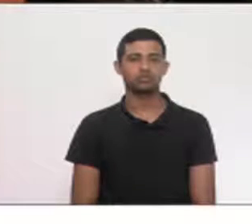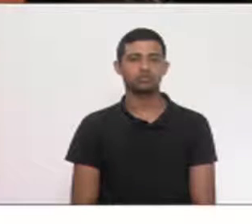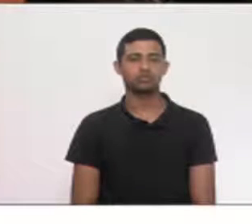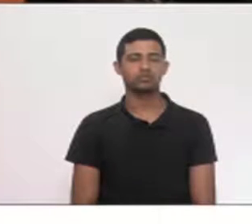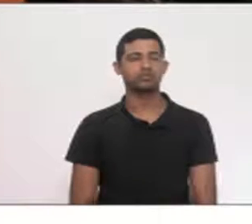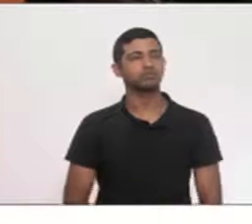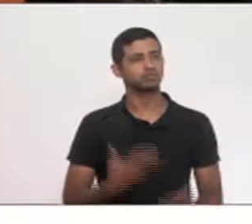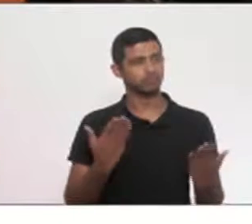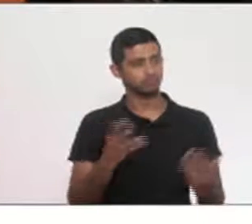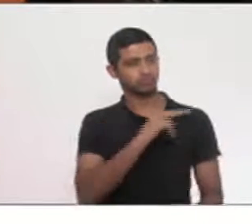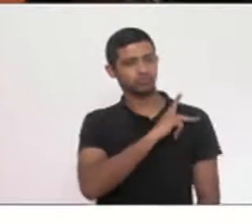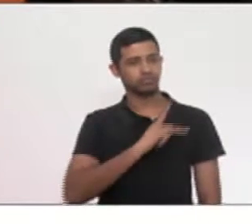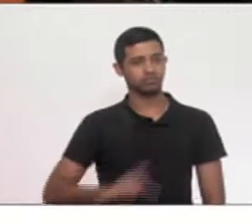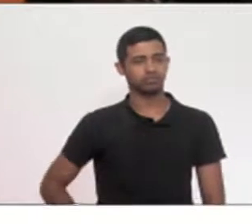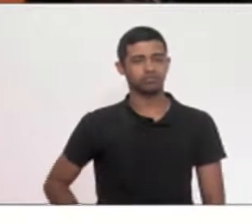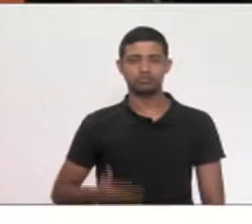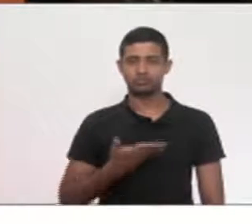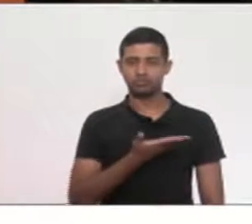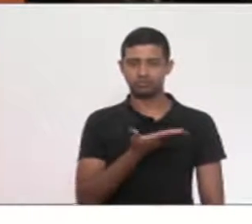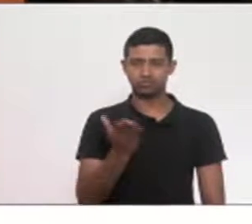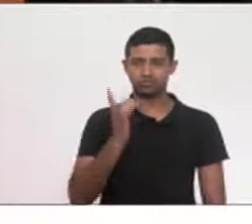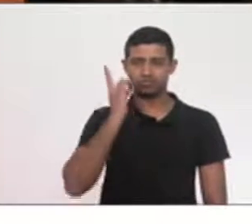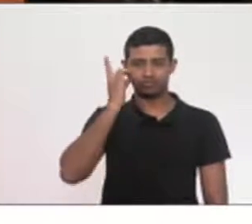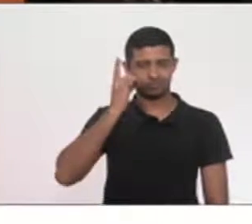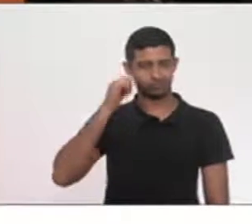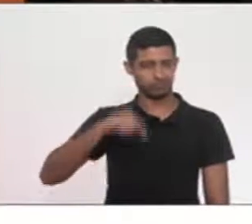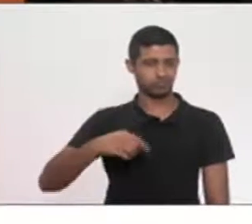Senhor presidente, deputados, deputadas,